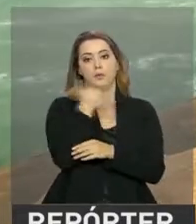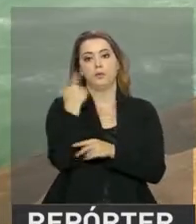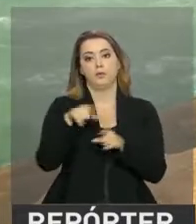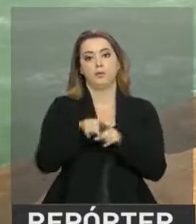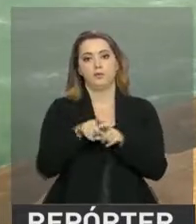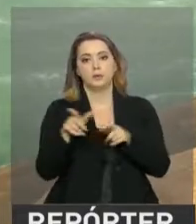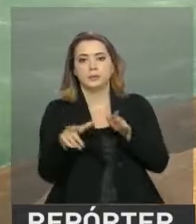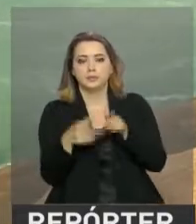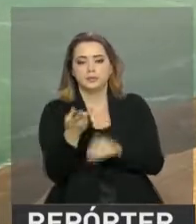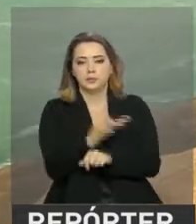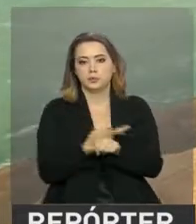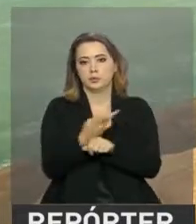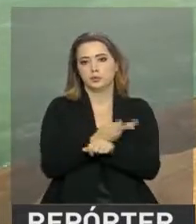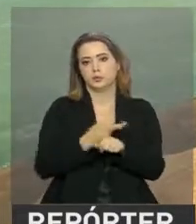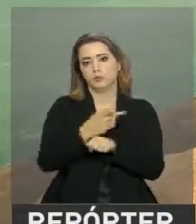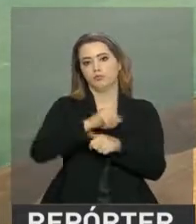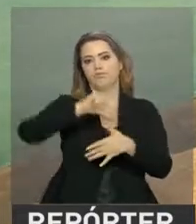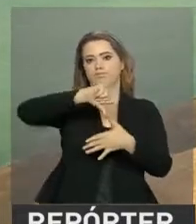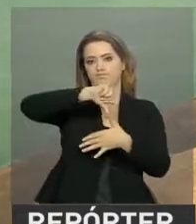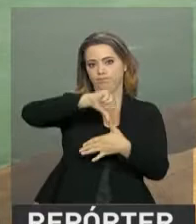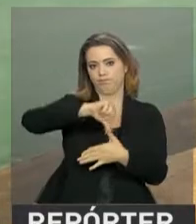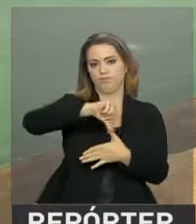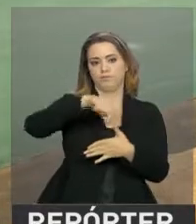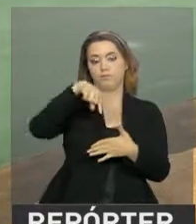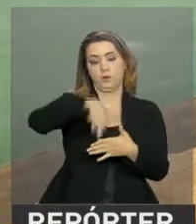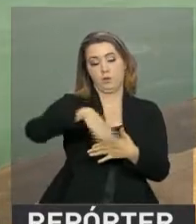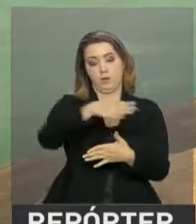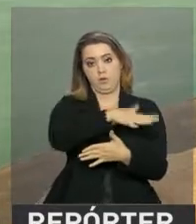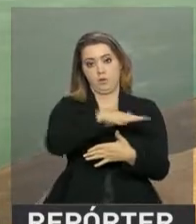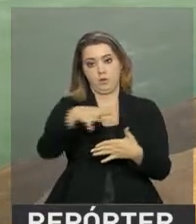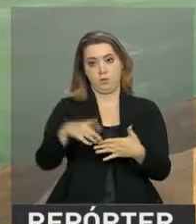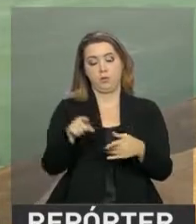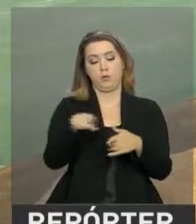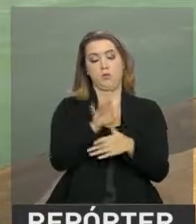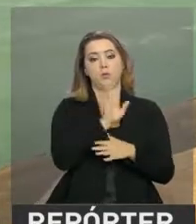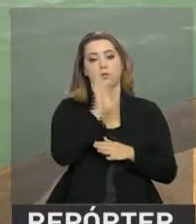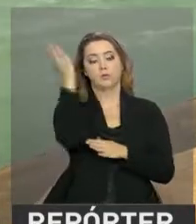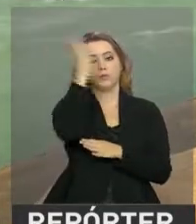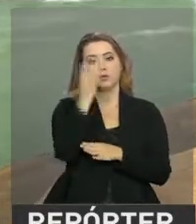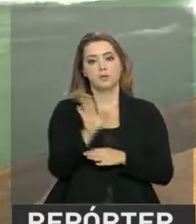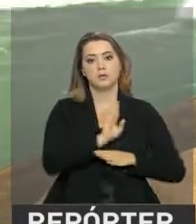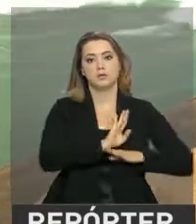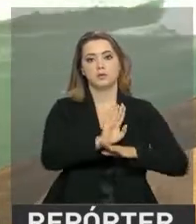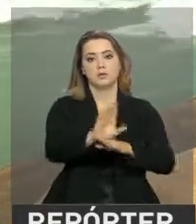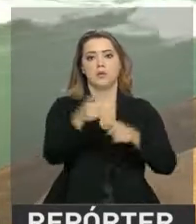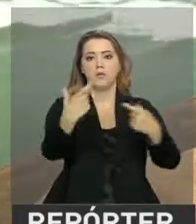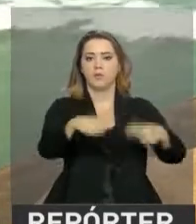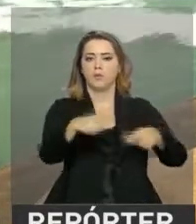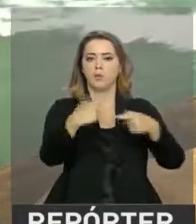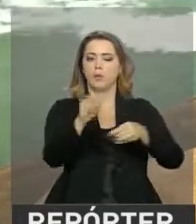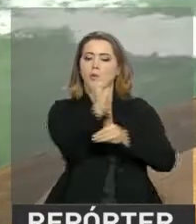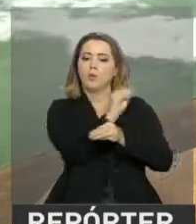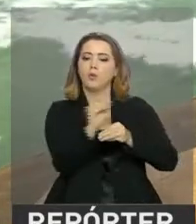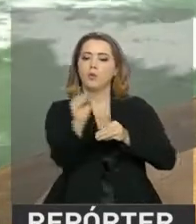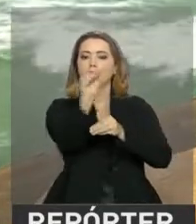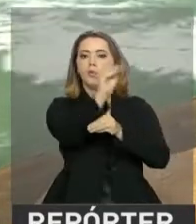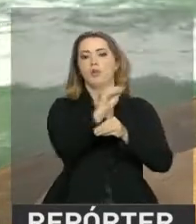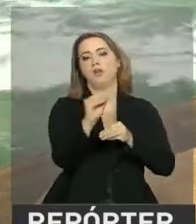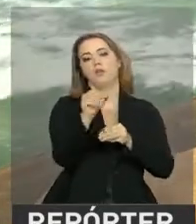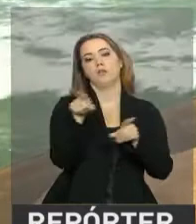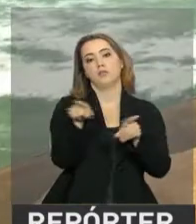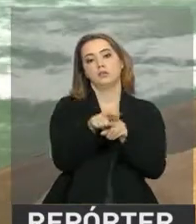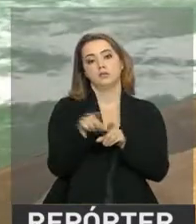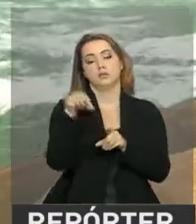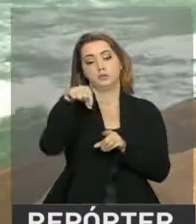caçadas aqui no Hemisfério Sul. Para proteger estes animais, o Brasil apoia a criação do Santuário de Baleias do